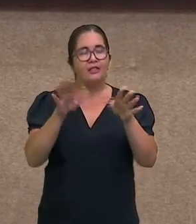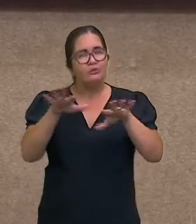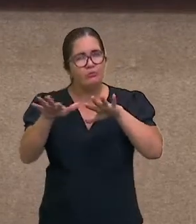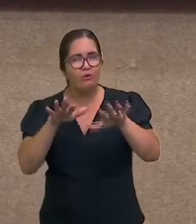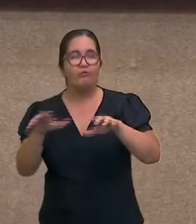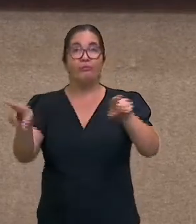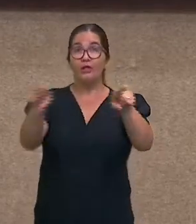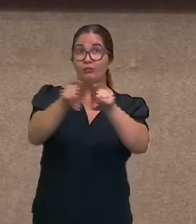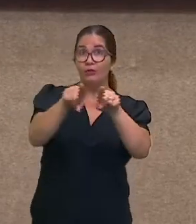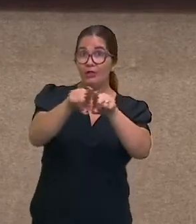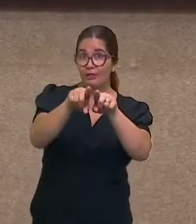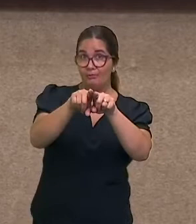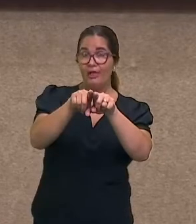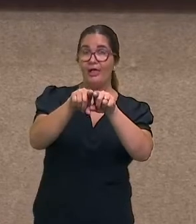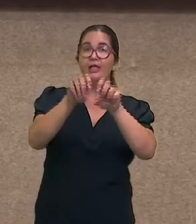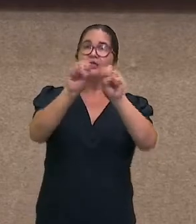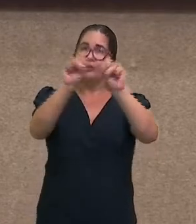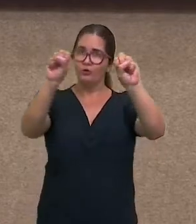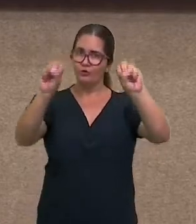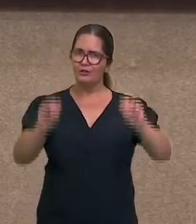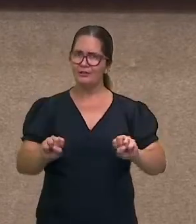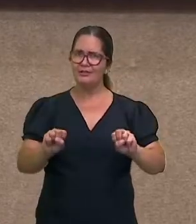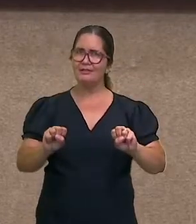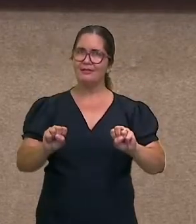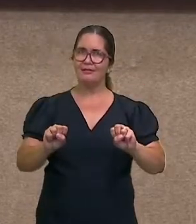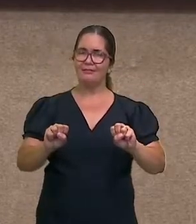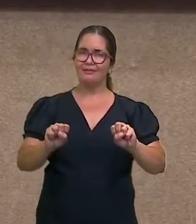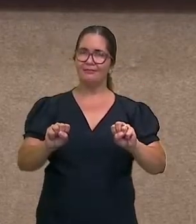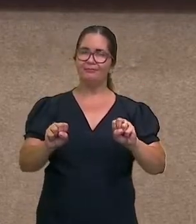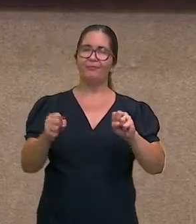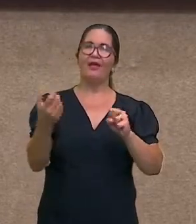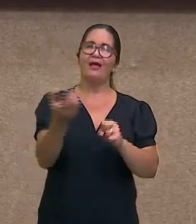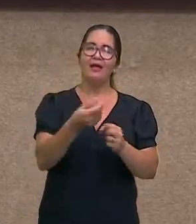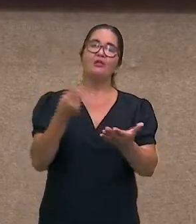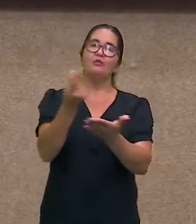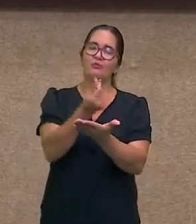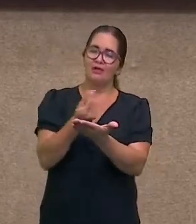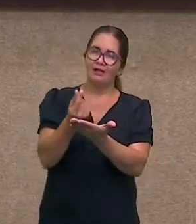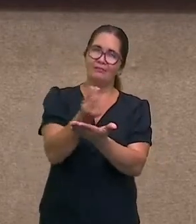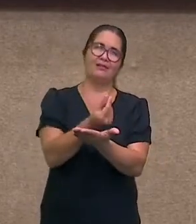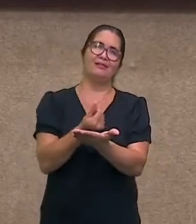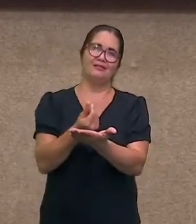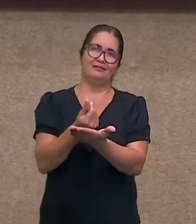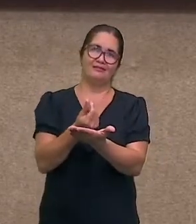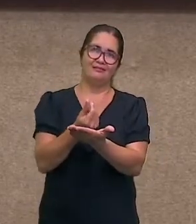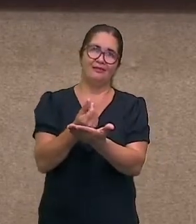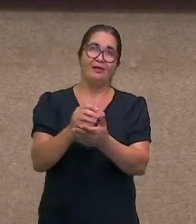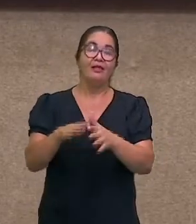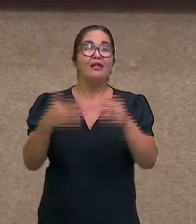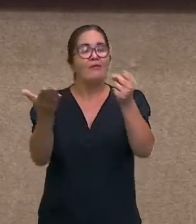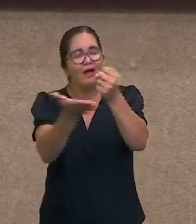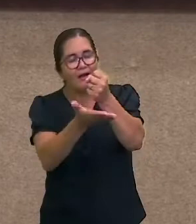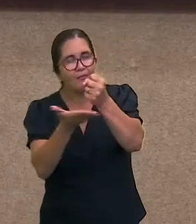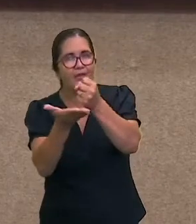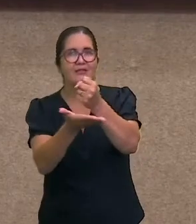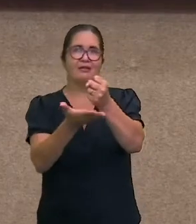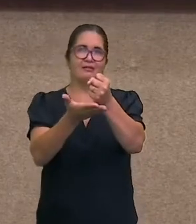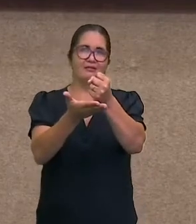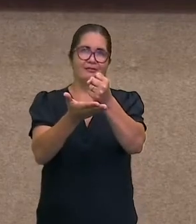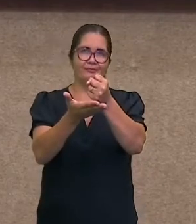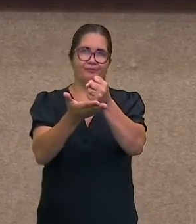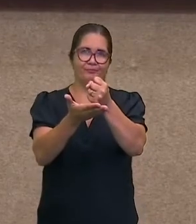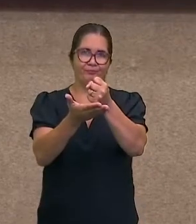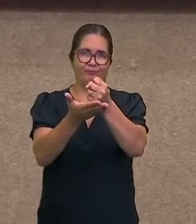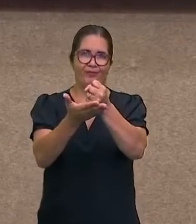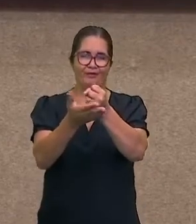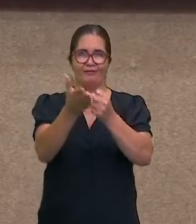Então, para esse liberalismo econômico acontecer, tinha uma base. E a base é a que eu vou falar para